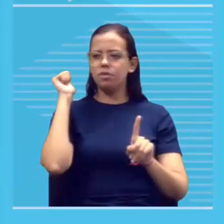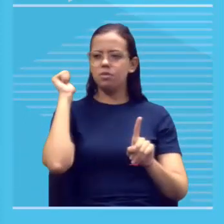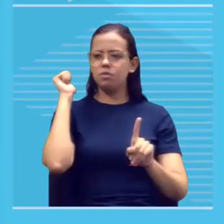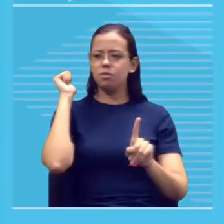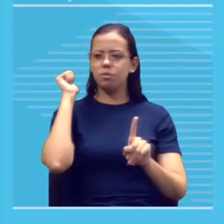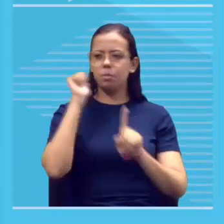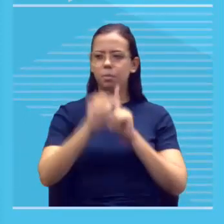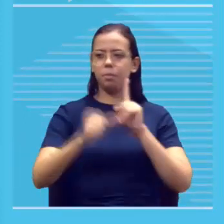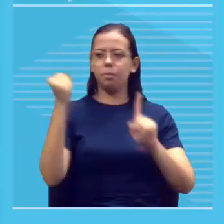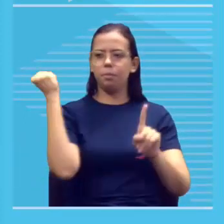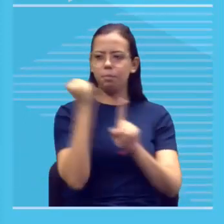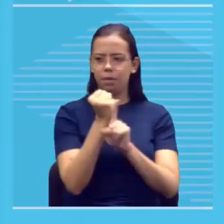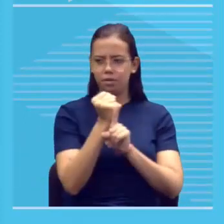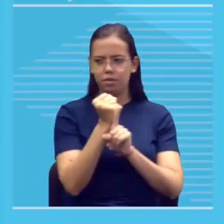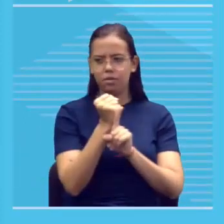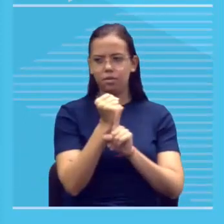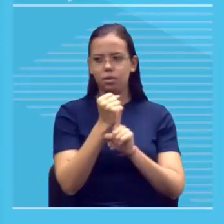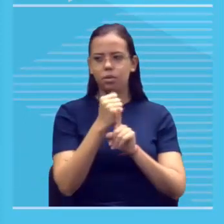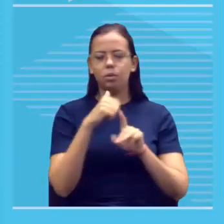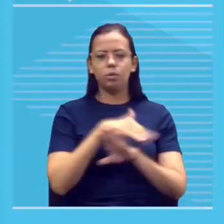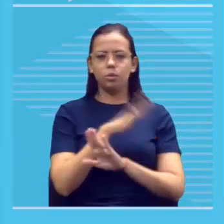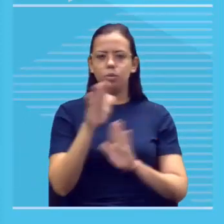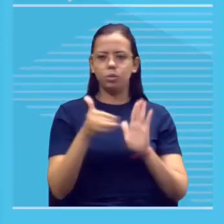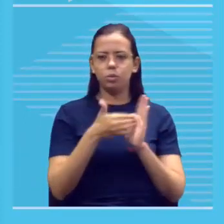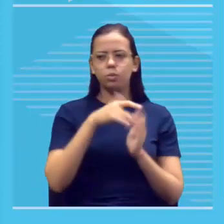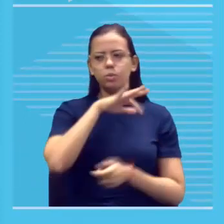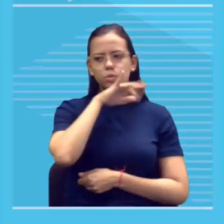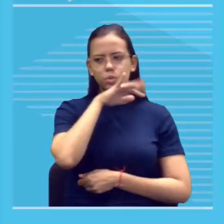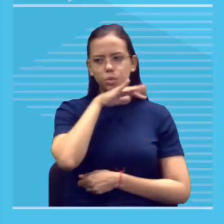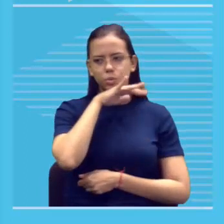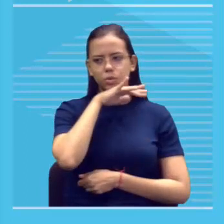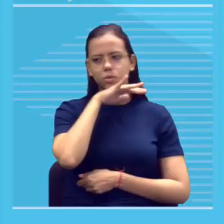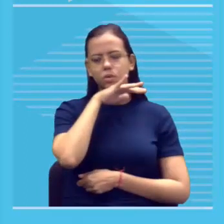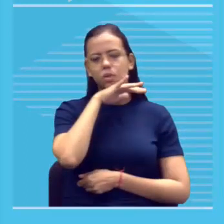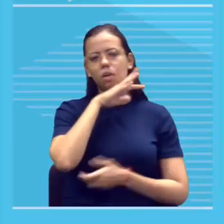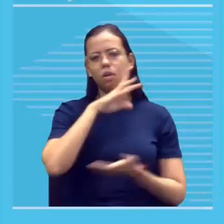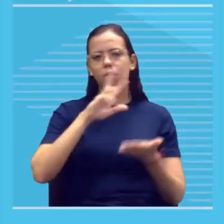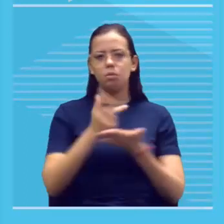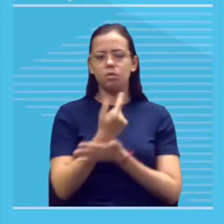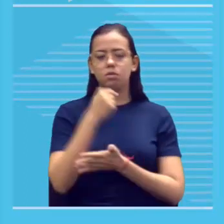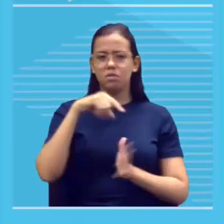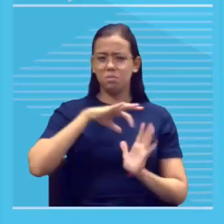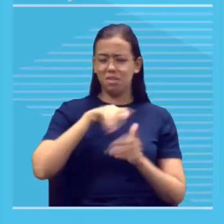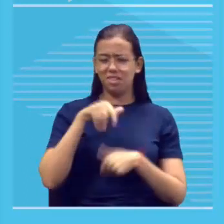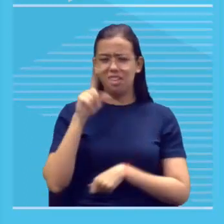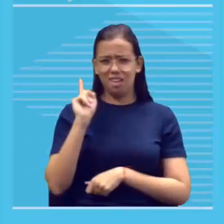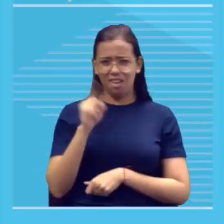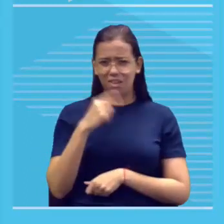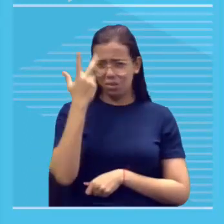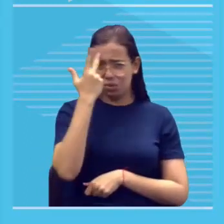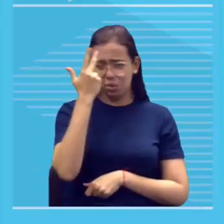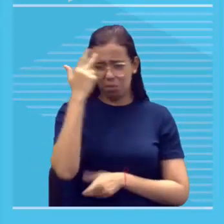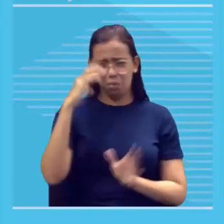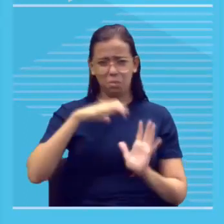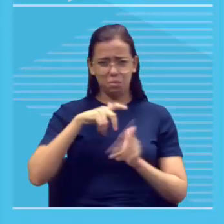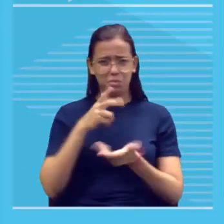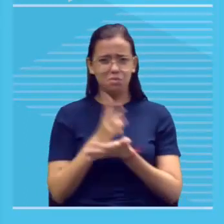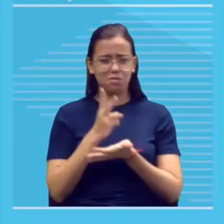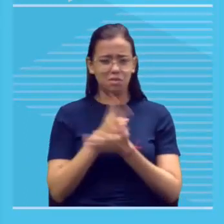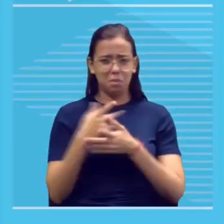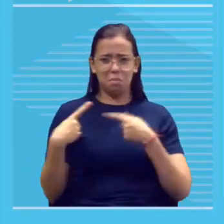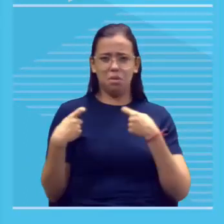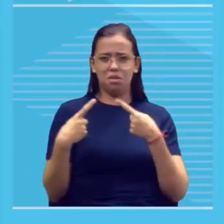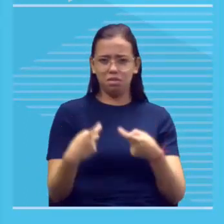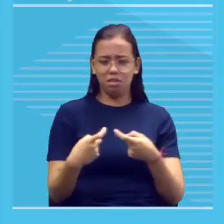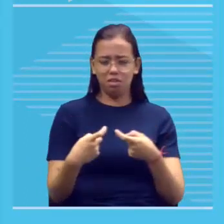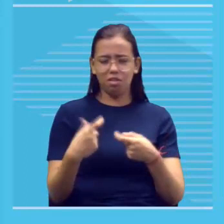acontece esse planeta será que é por acaso será que é por acaso que o mundo sempre está em guerra e